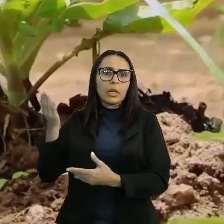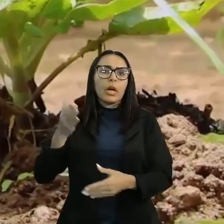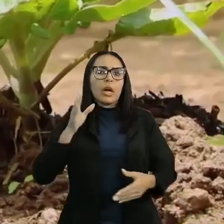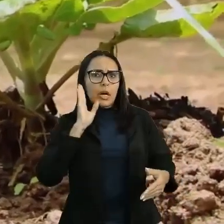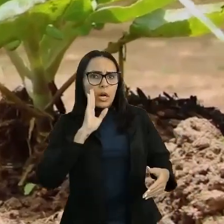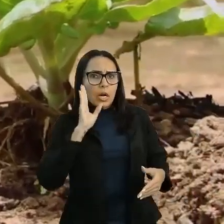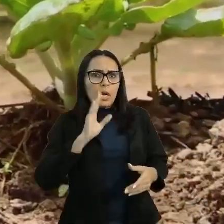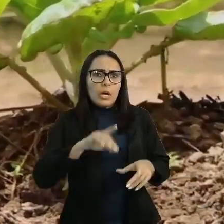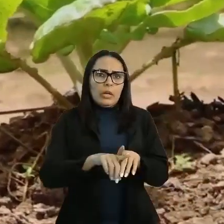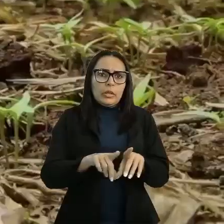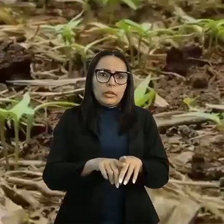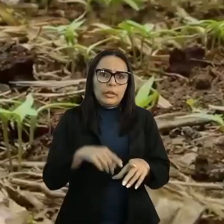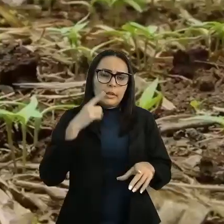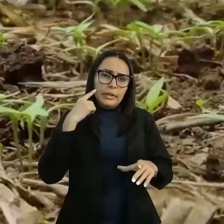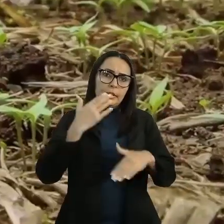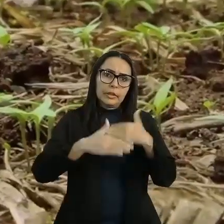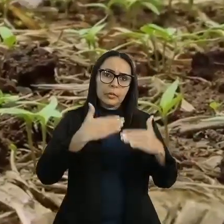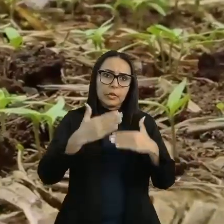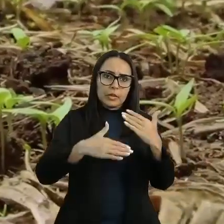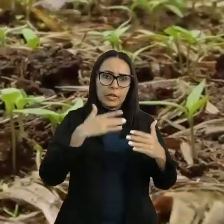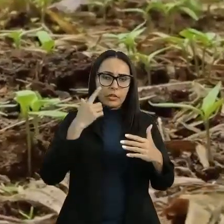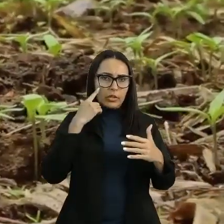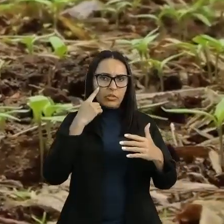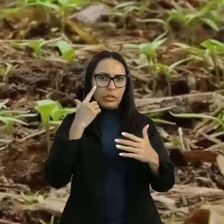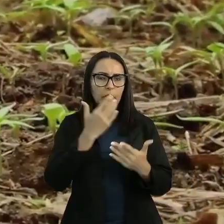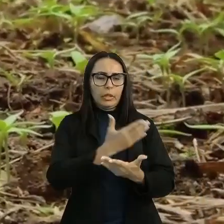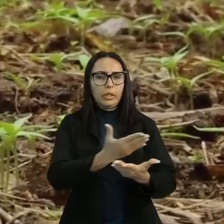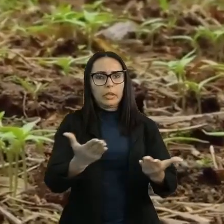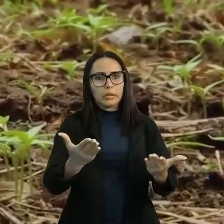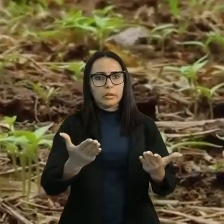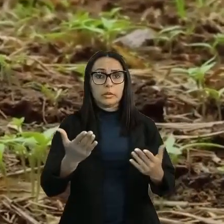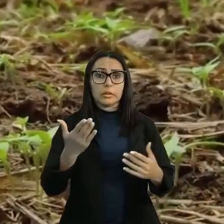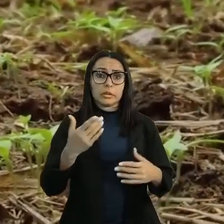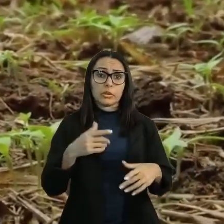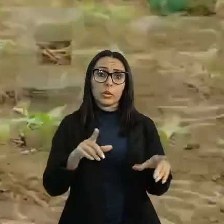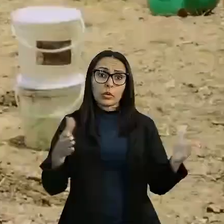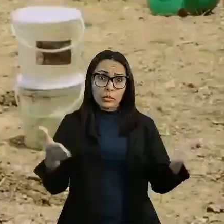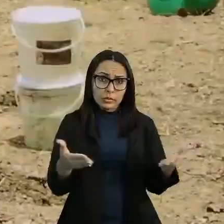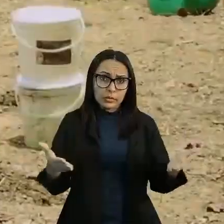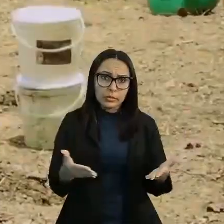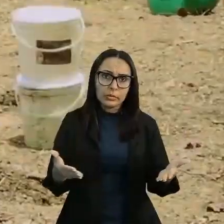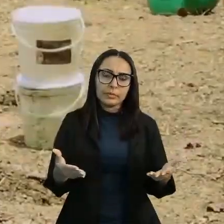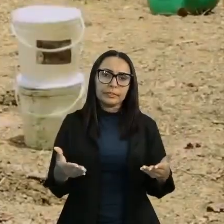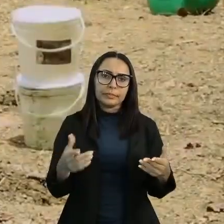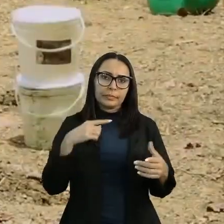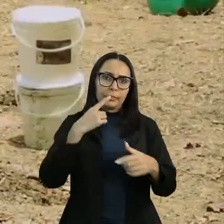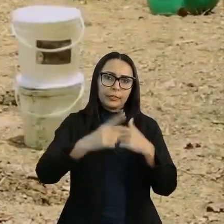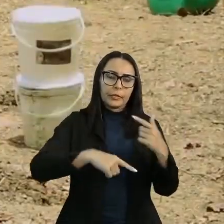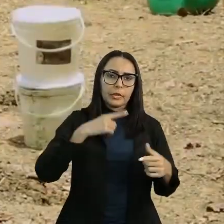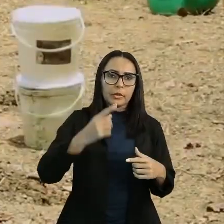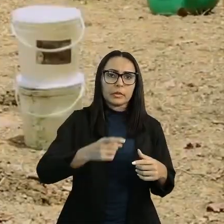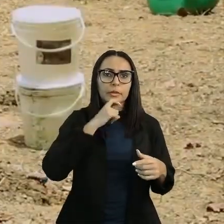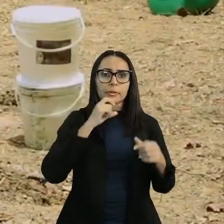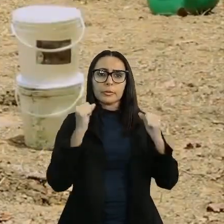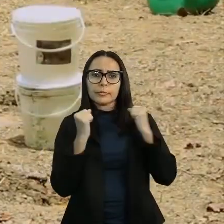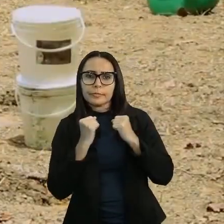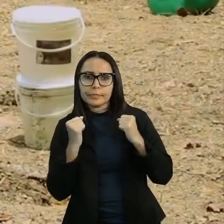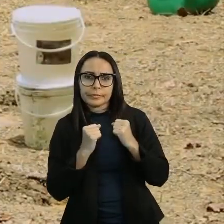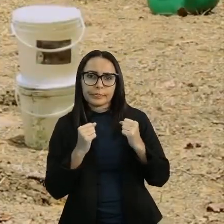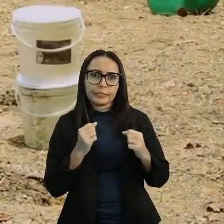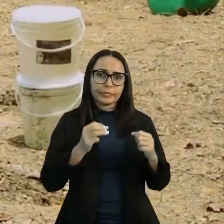dos leirões. Então conforme a água vem e vai se decompondo, ele entra para o solo e como tem o plantio, ele